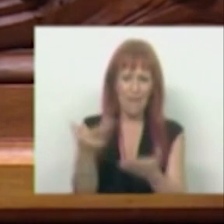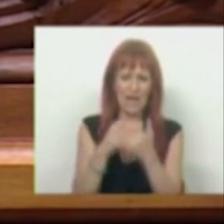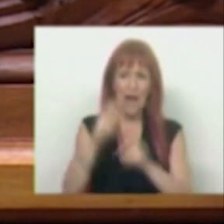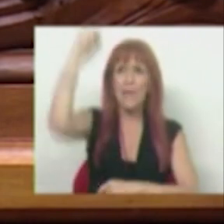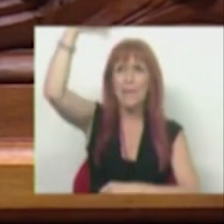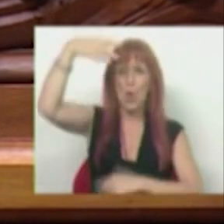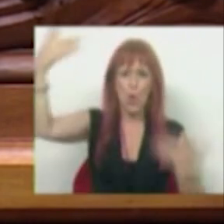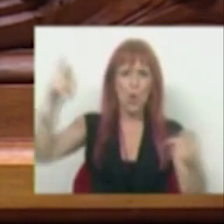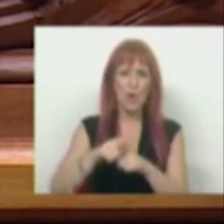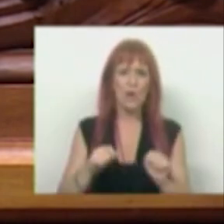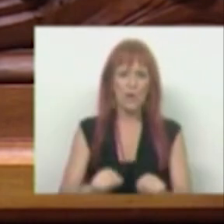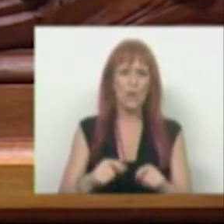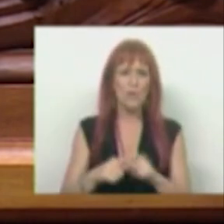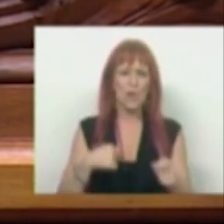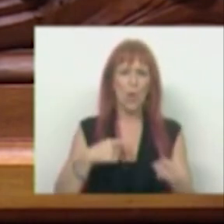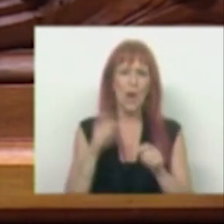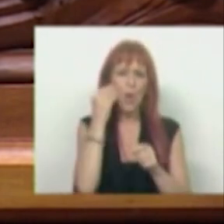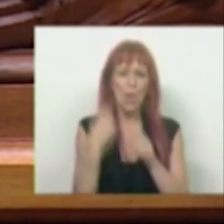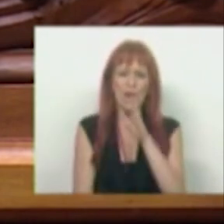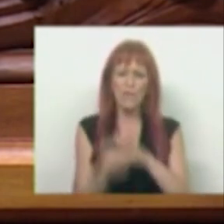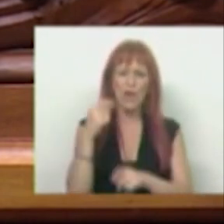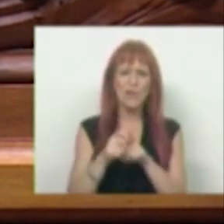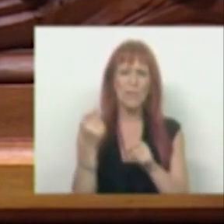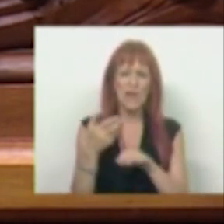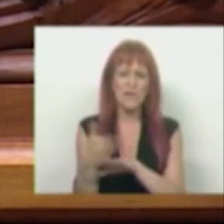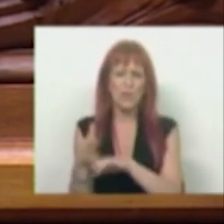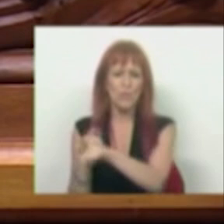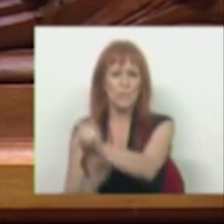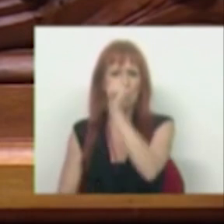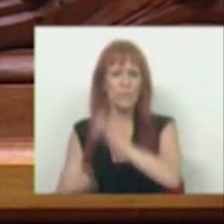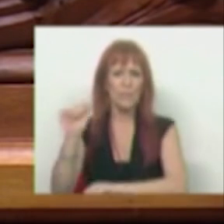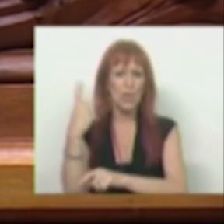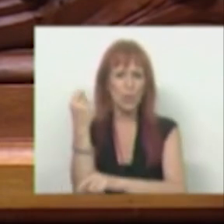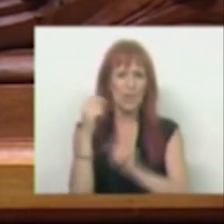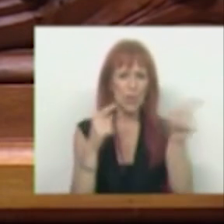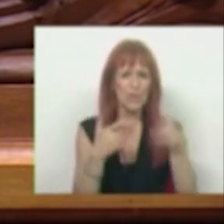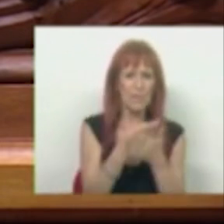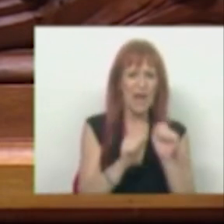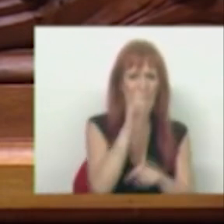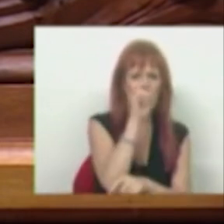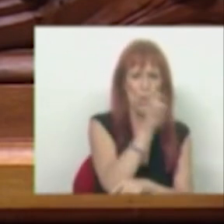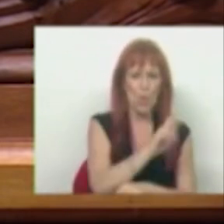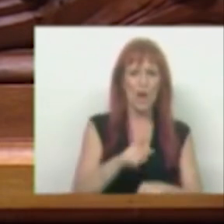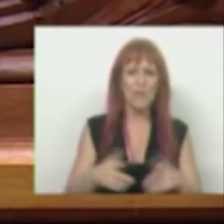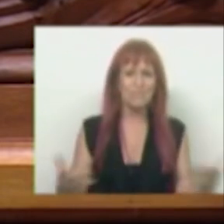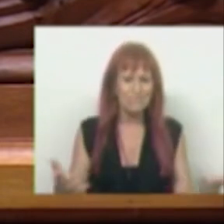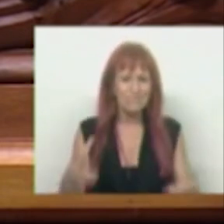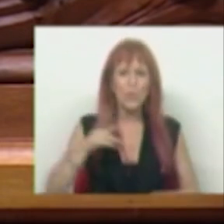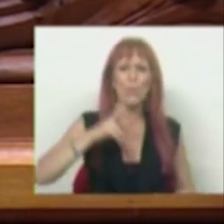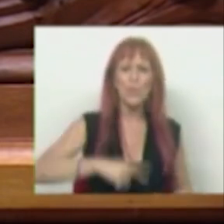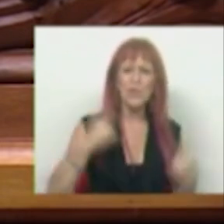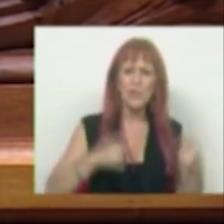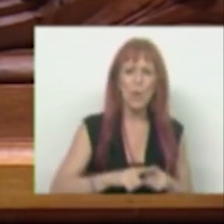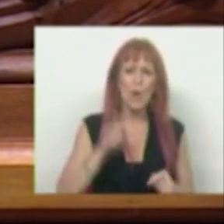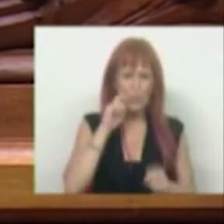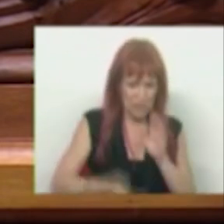de eletricidade, onde vigoram mecanismos de formação de preço marginalista do preço do mercado do gás. Portugal está